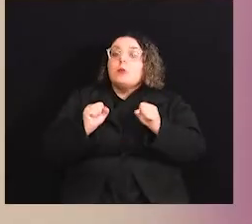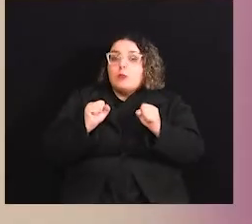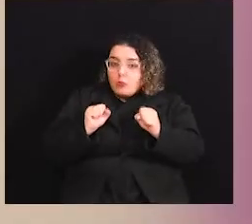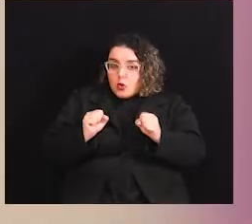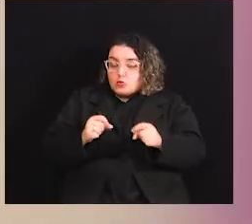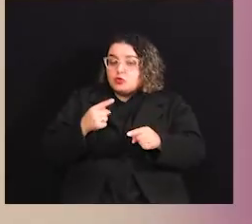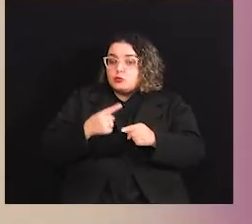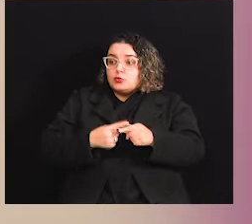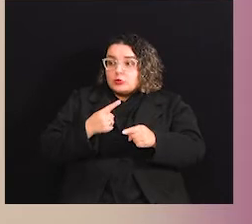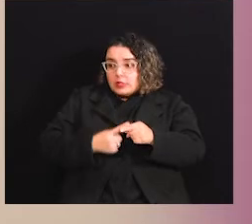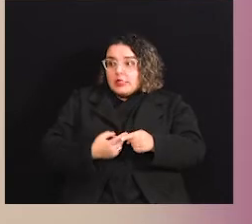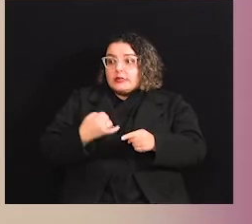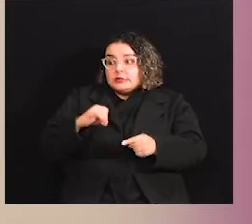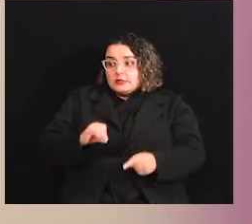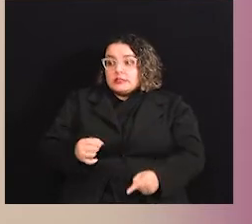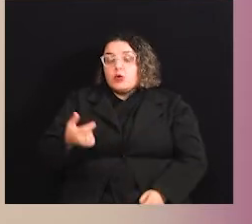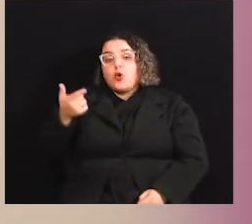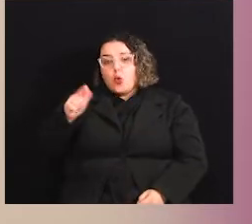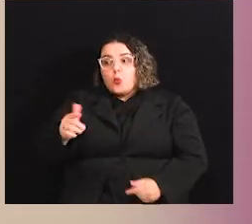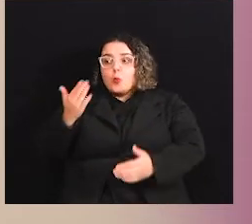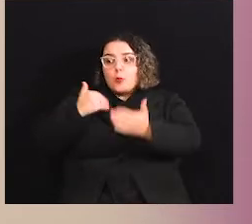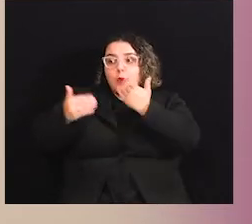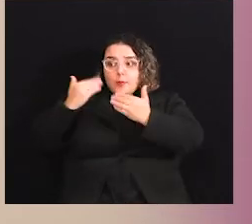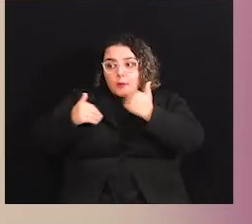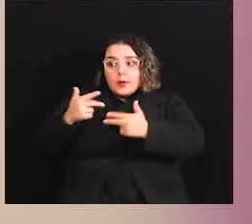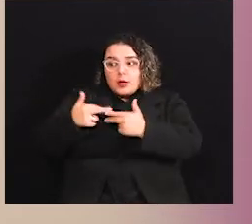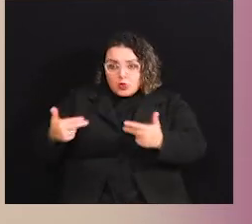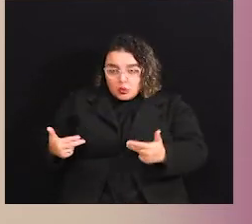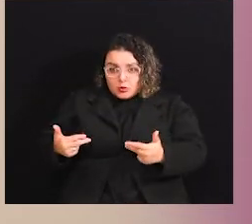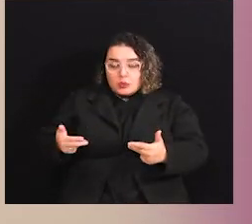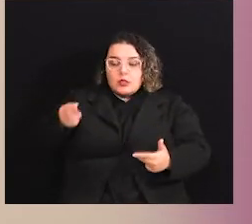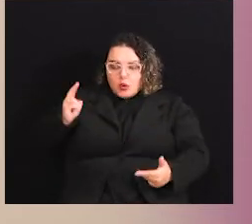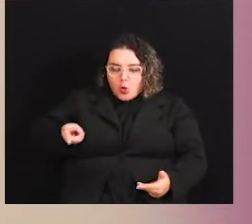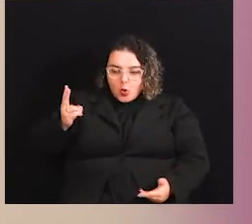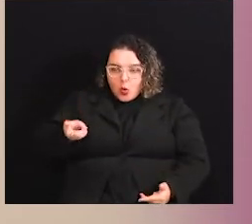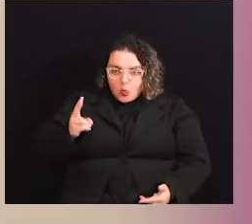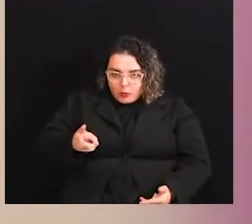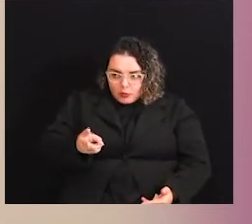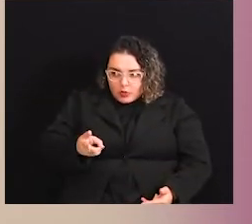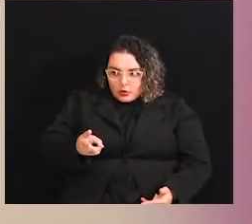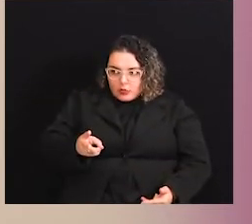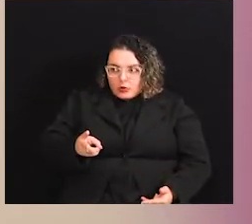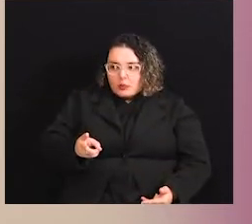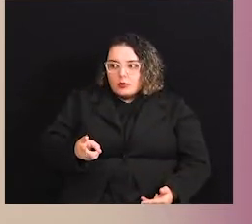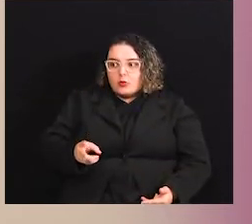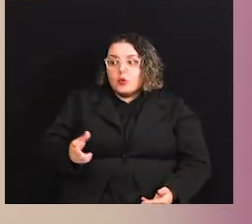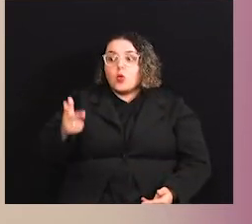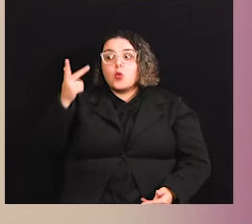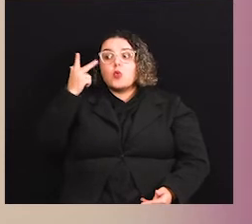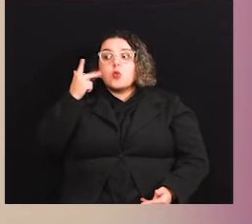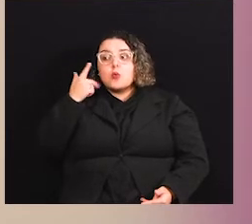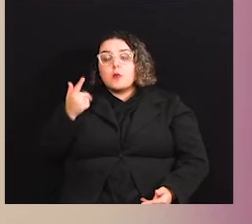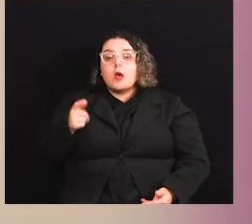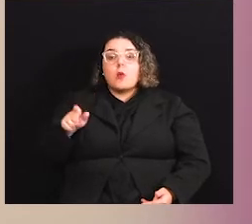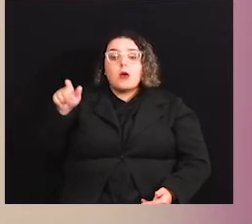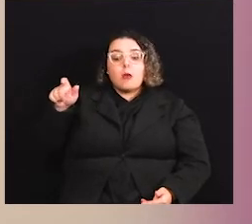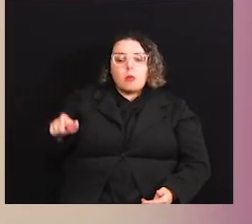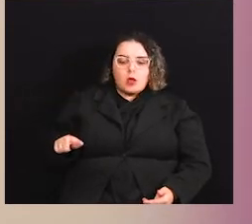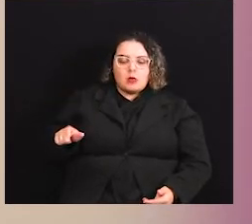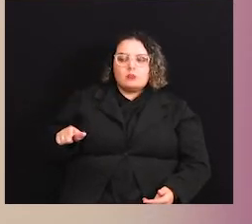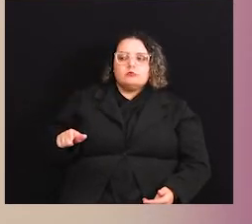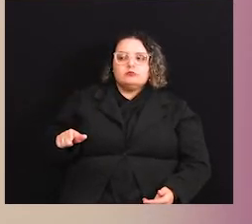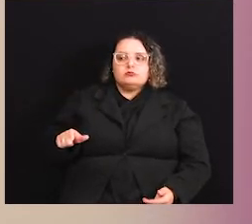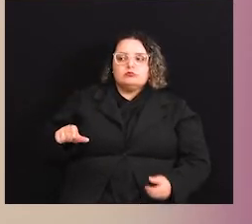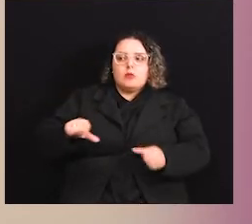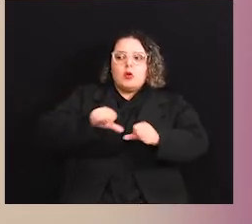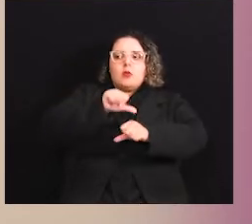Pode, porque se ela continua ingerindo os produtos cronicamente, muito provavelmente essa pessoa